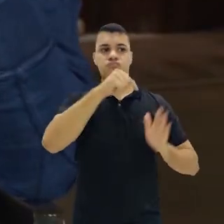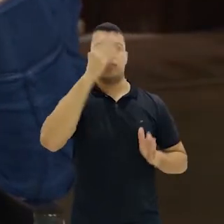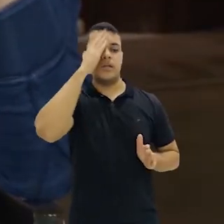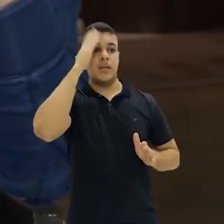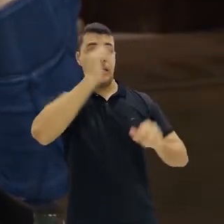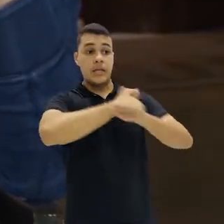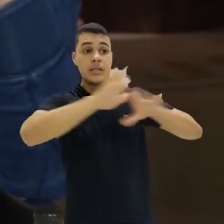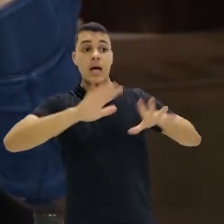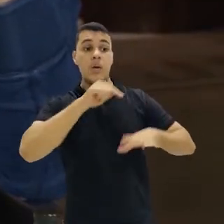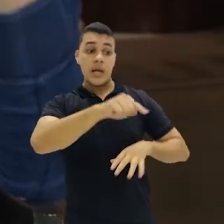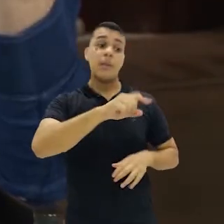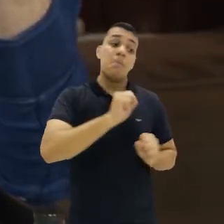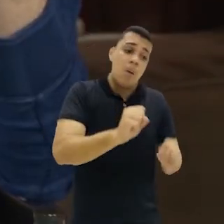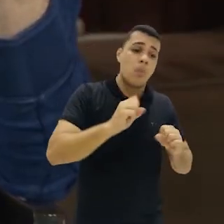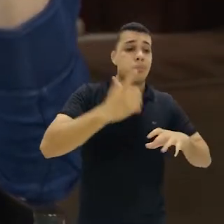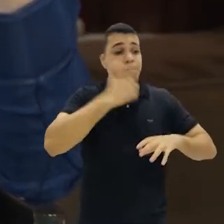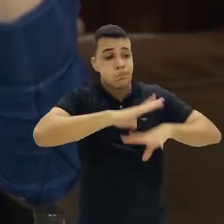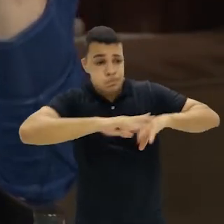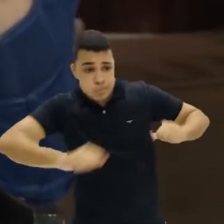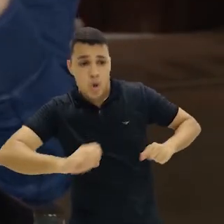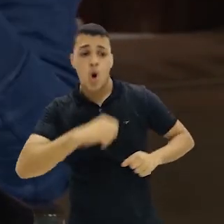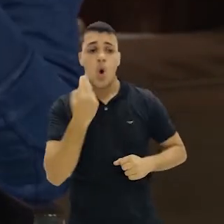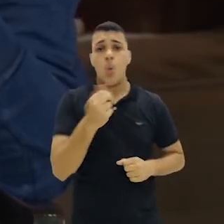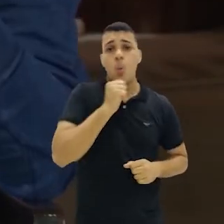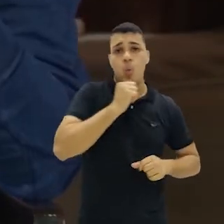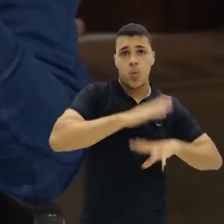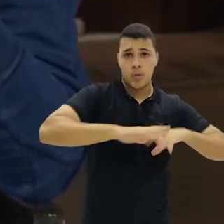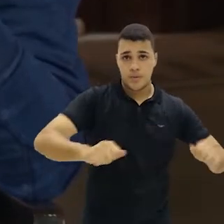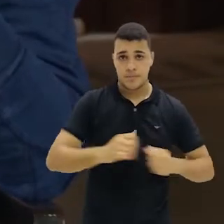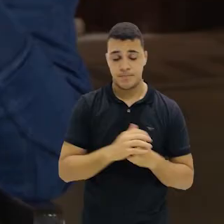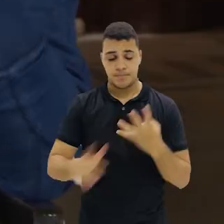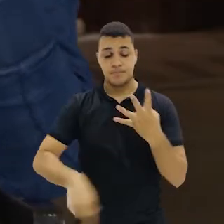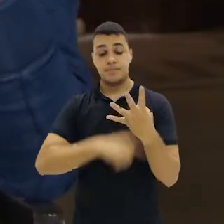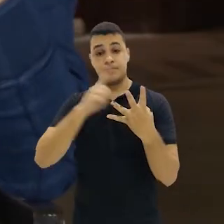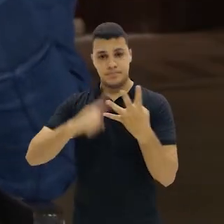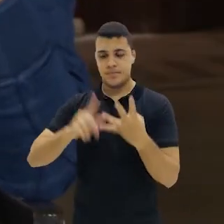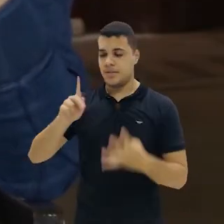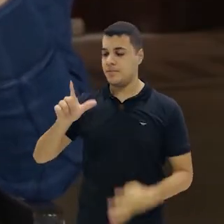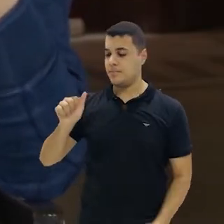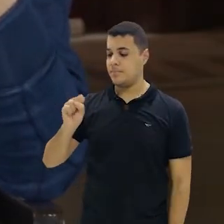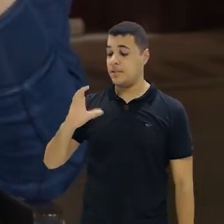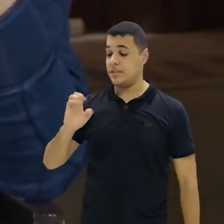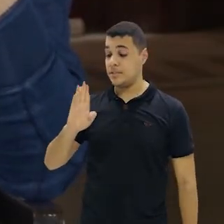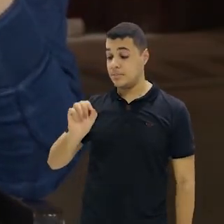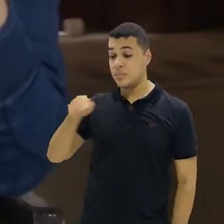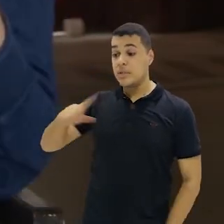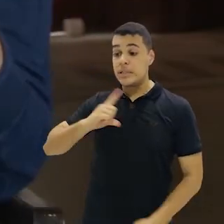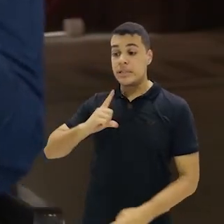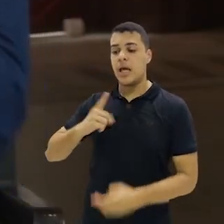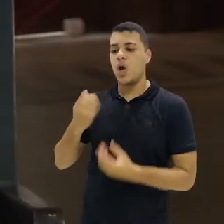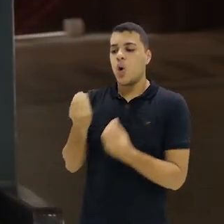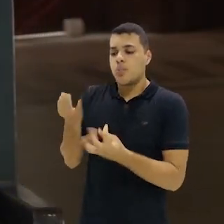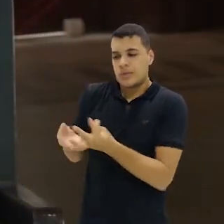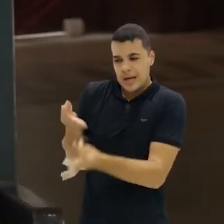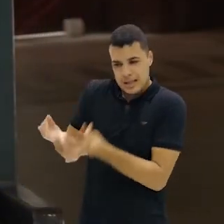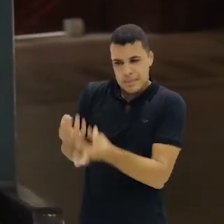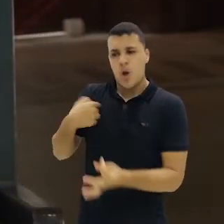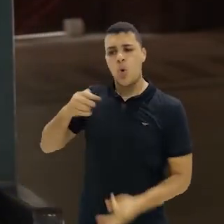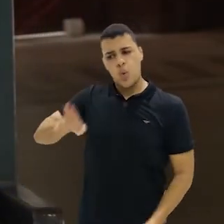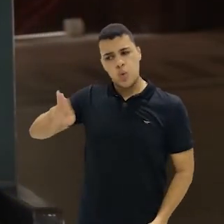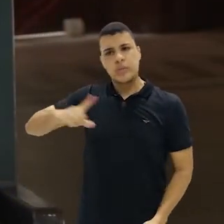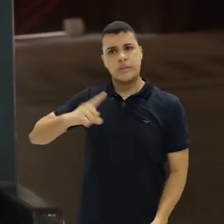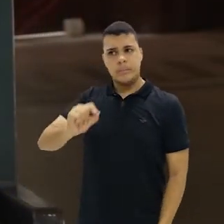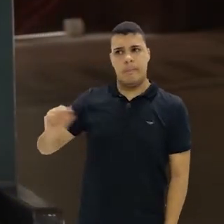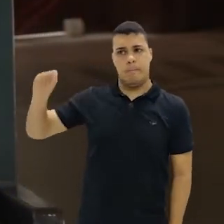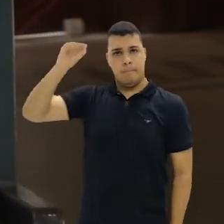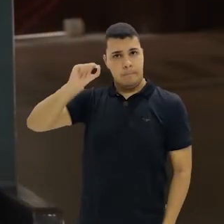o placebo, que é a substância inerte que é usada em alguns desses ensaios clínicos, só pode ser utilizado se não existe um outro